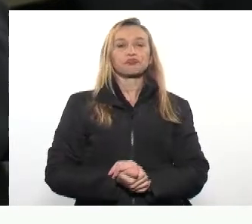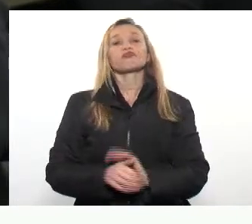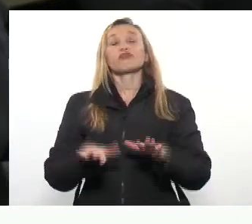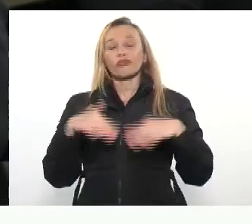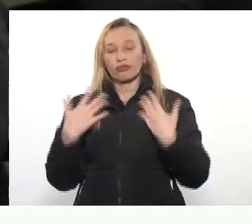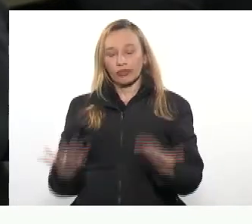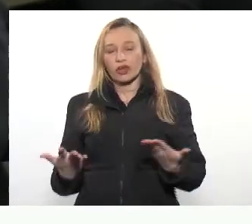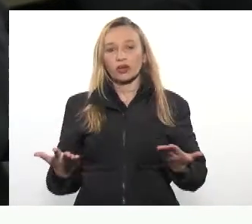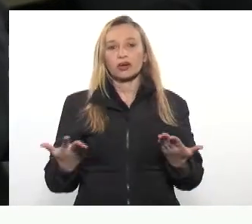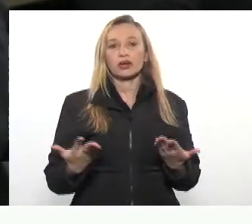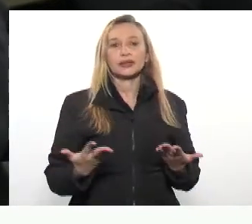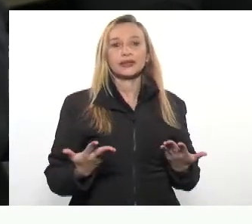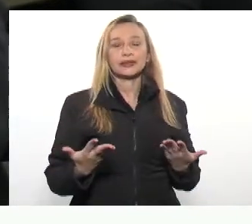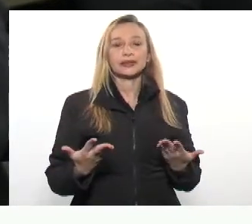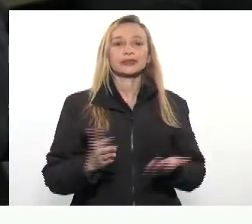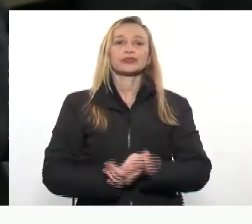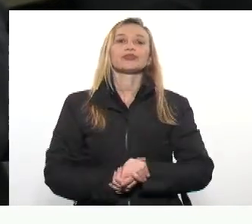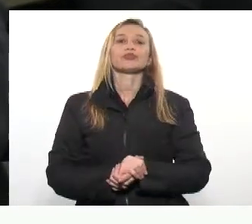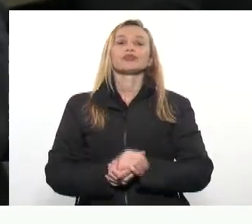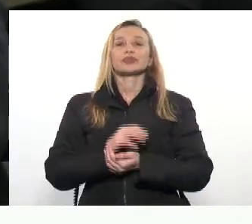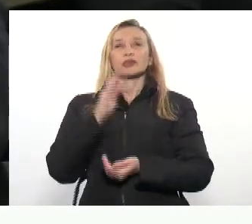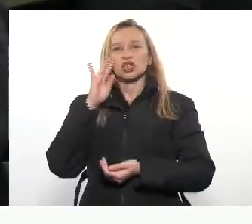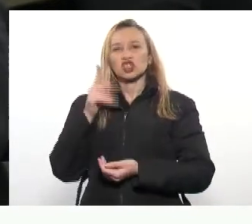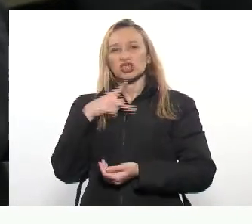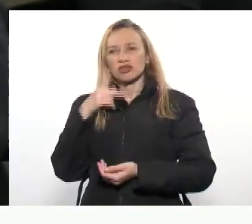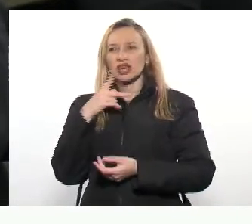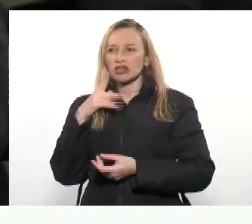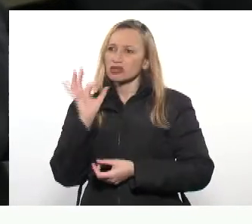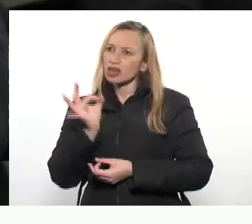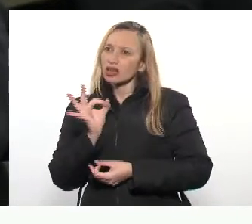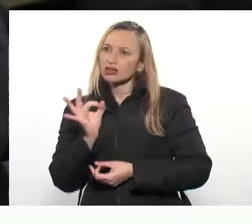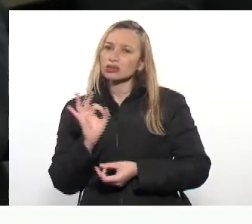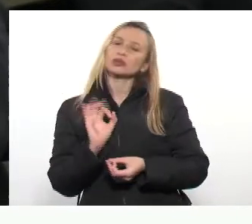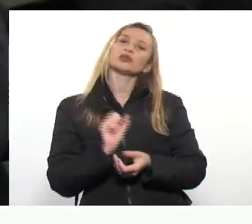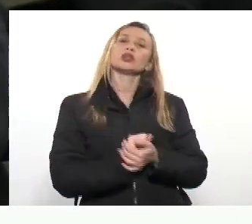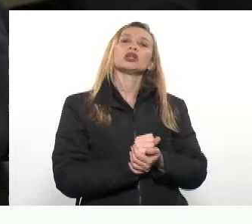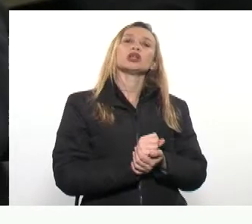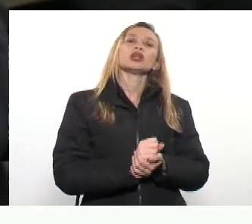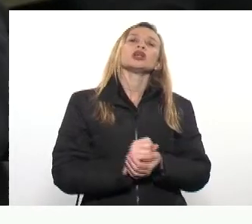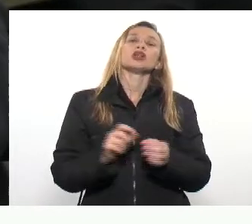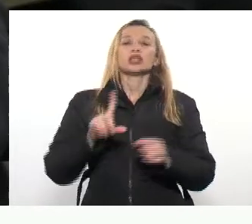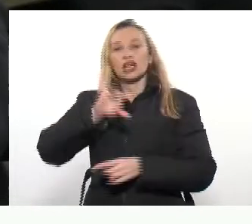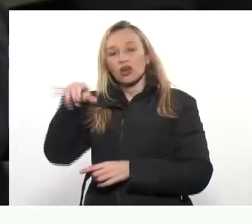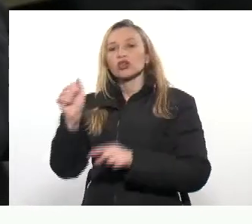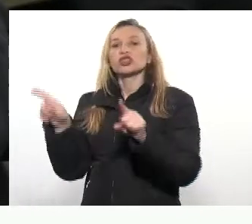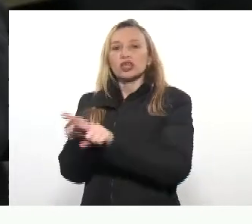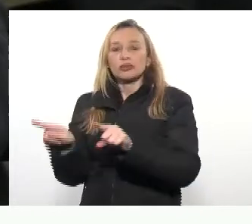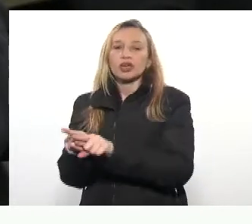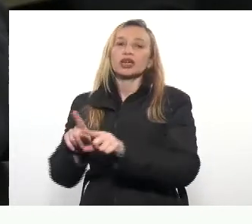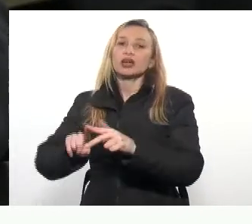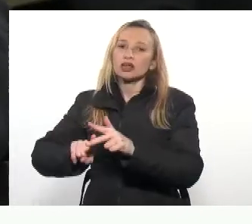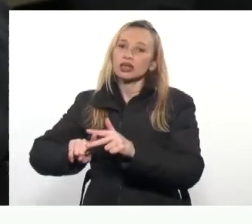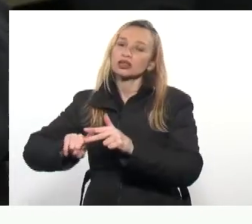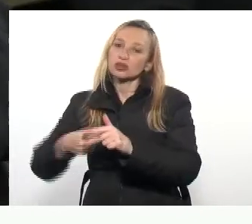Então, imagino ter deixado claro, quer dizer, a gente, no caso da categoria comercial, também há essa mudança de conceito, de uma